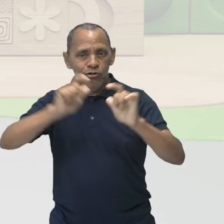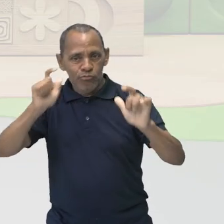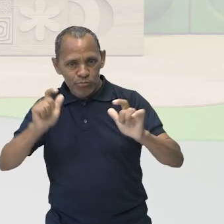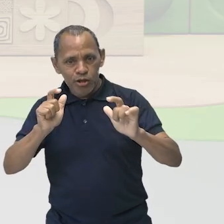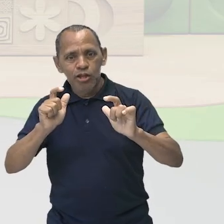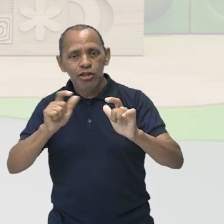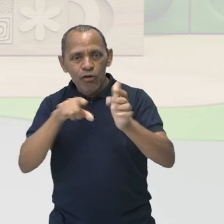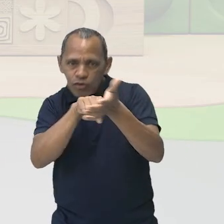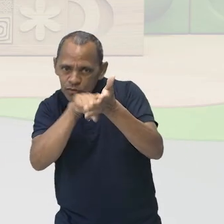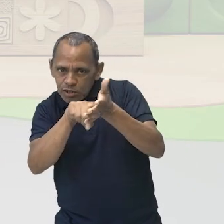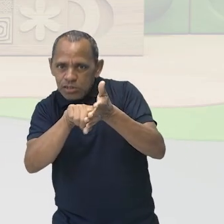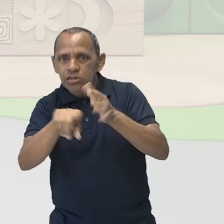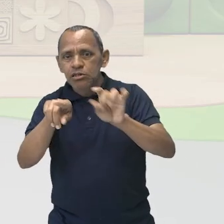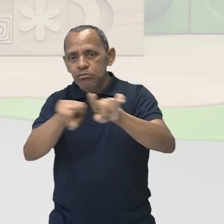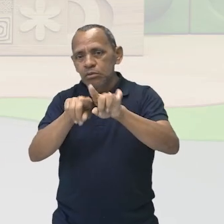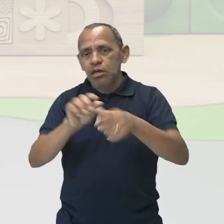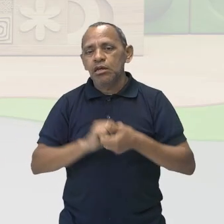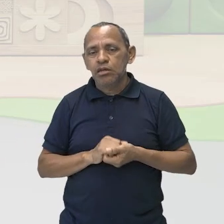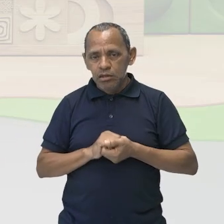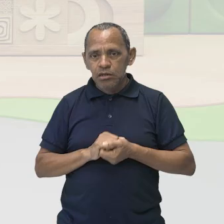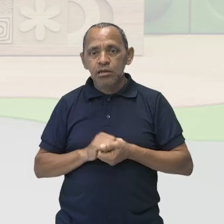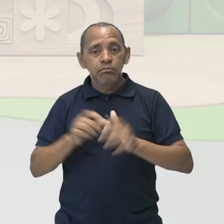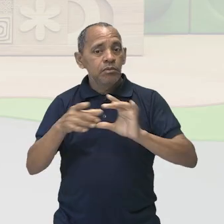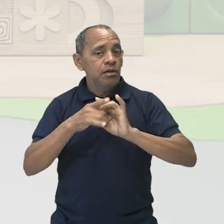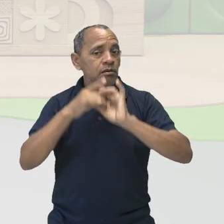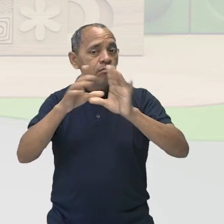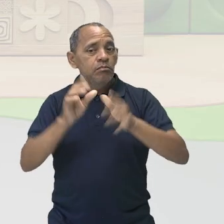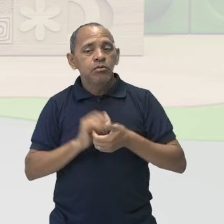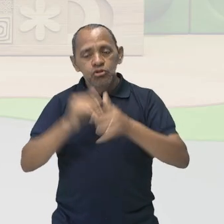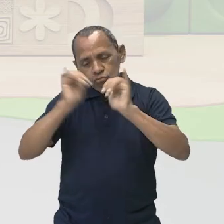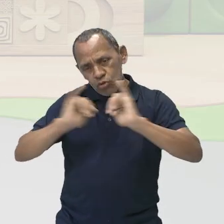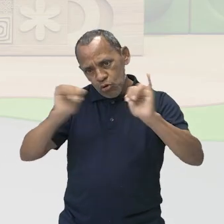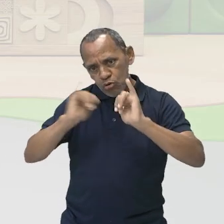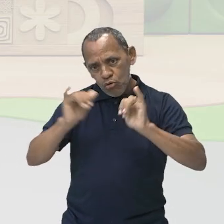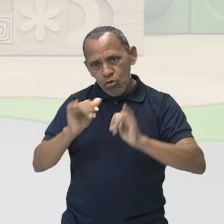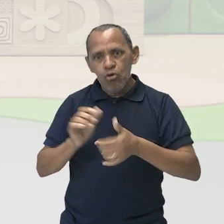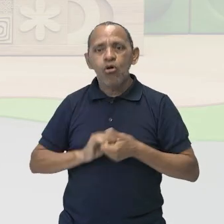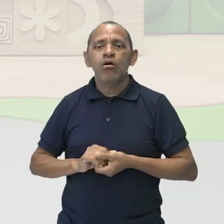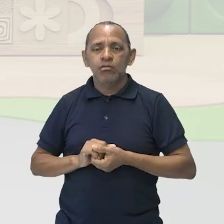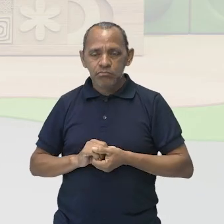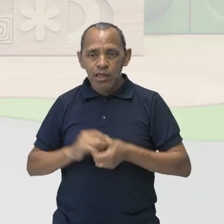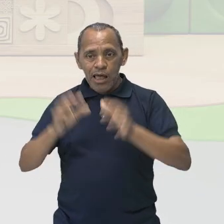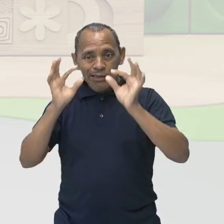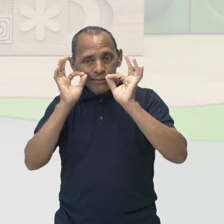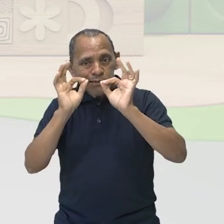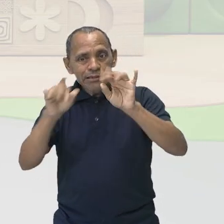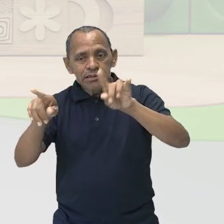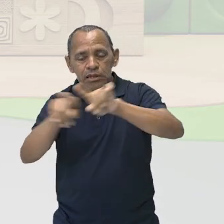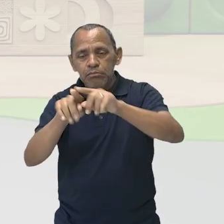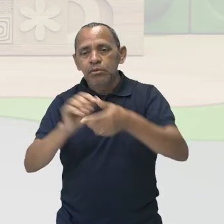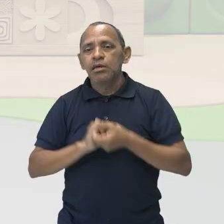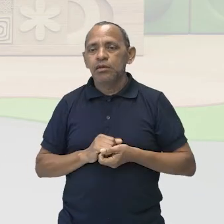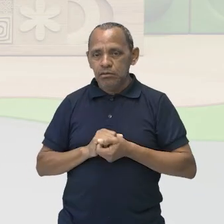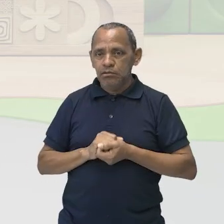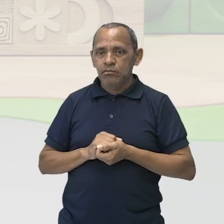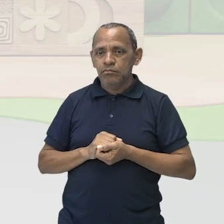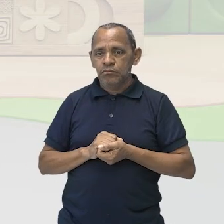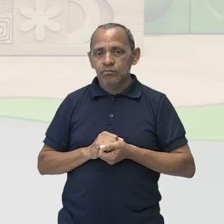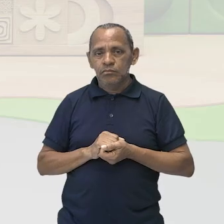precisão das previsões e permite, então, emitir alertas antecipados para reduzir os riscos e salvar